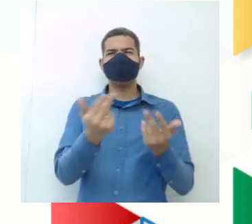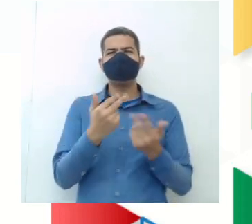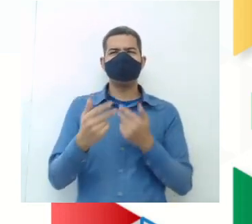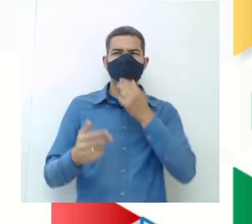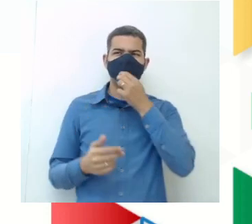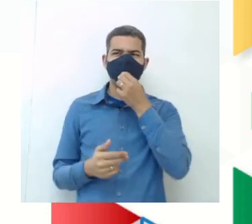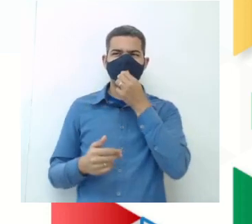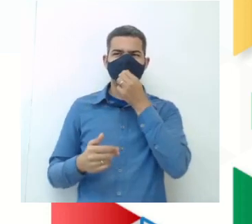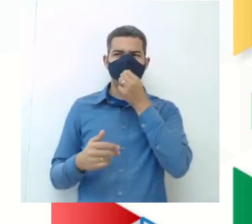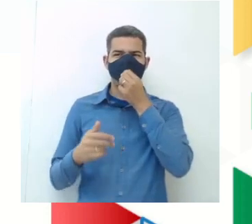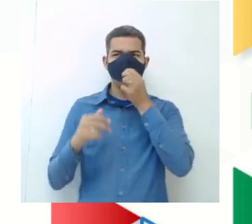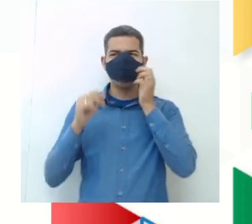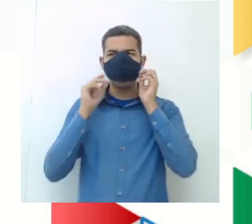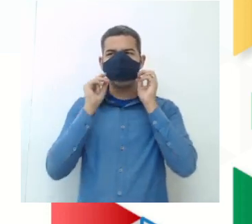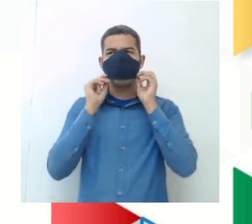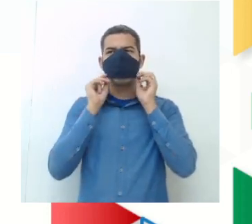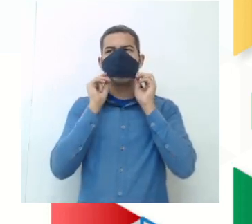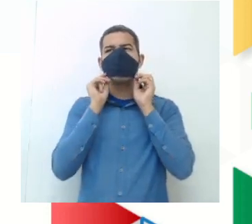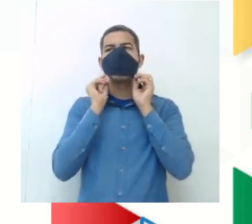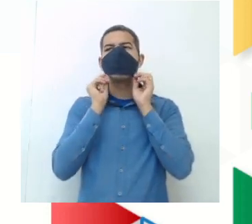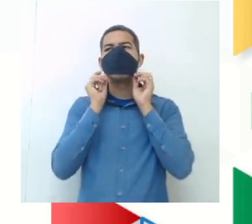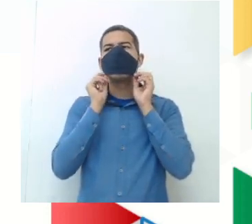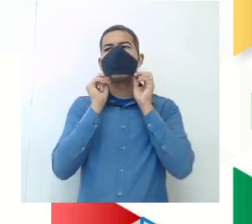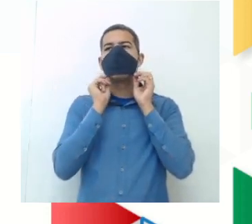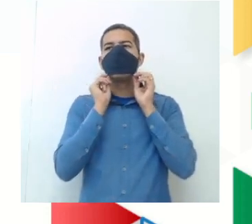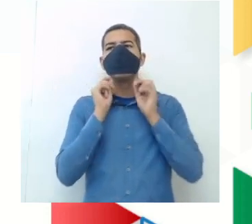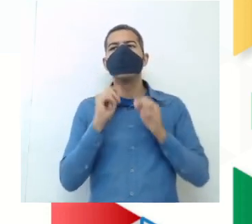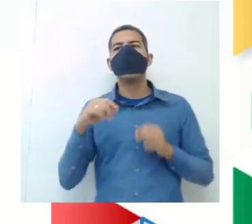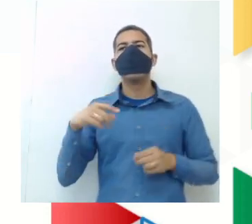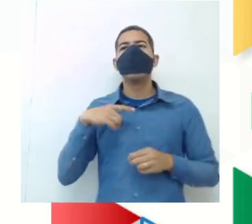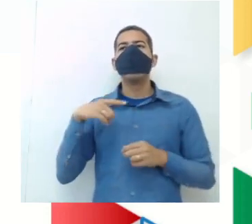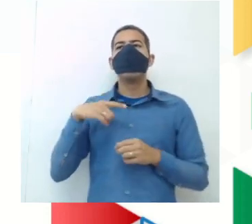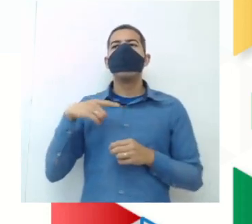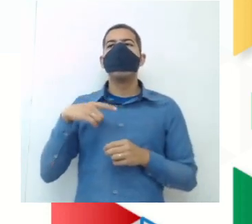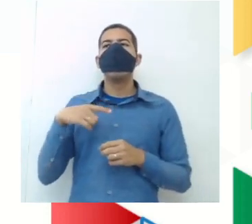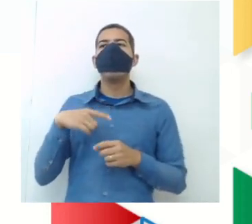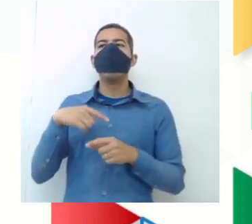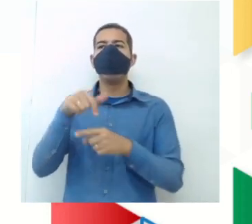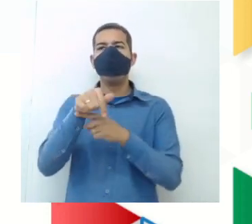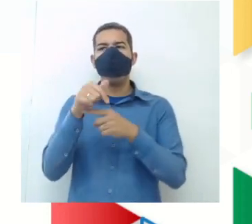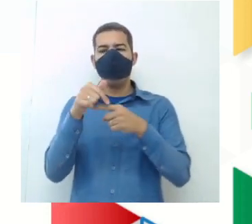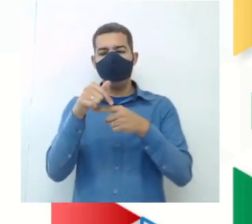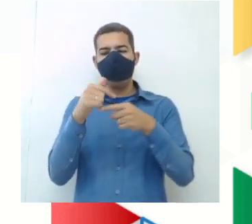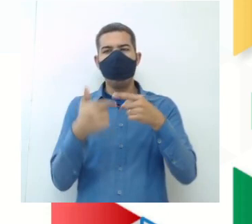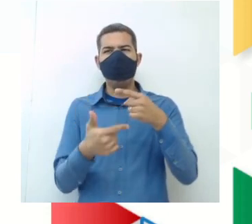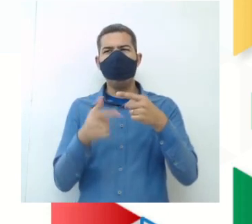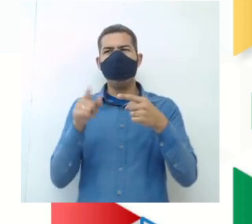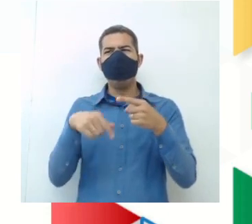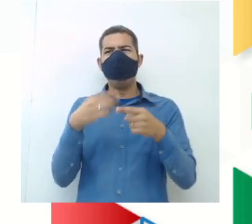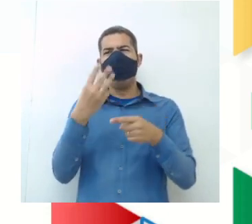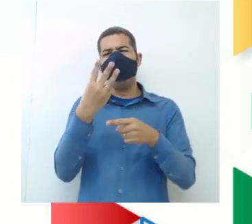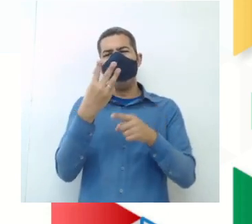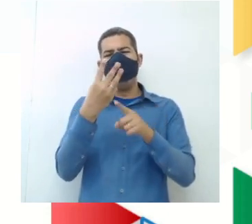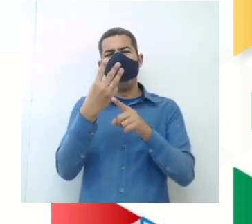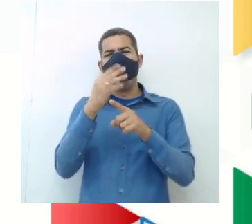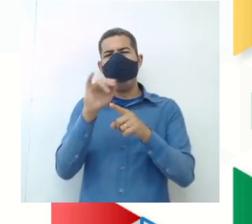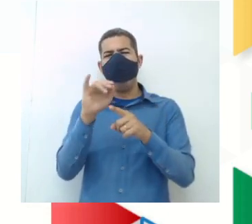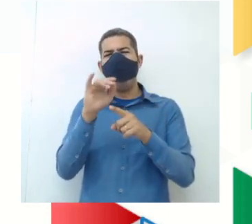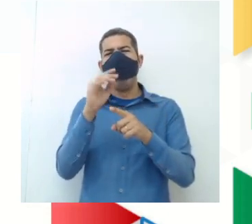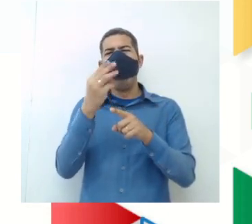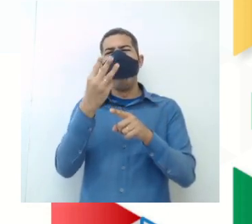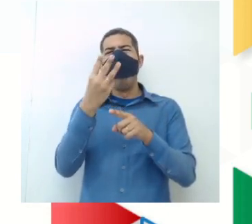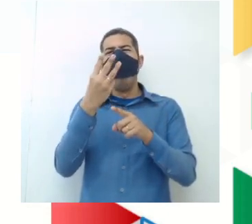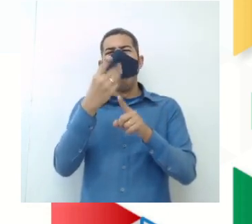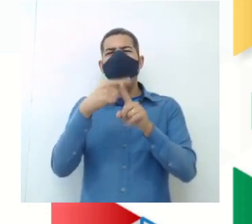lá. Quando eu divido 7 por 2, eu tenho 3,5. 7 dividido por 2, 3,5. A localização na reta é